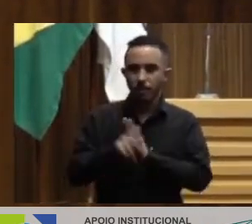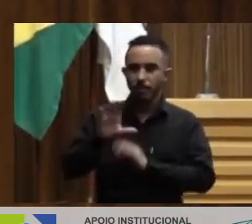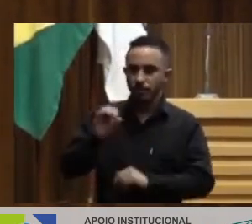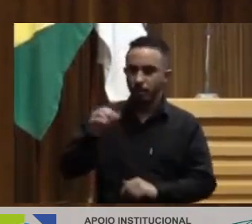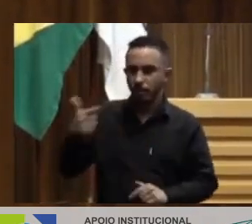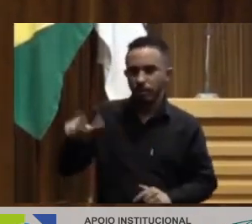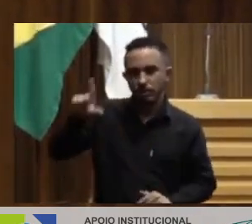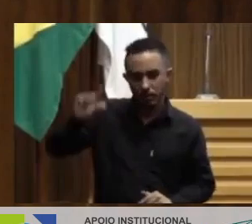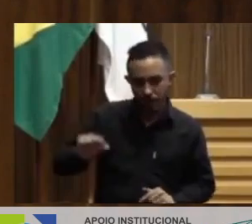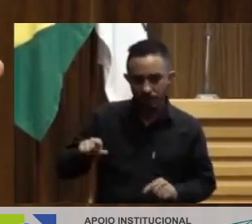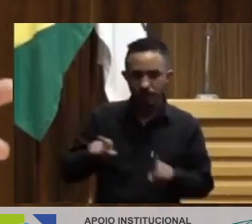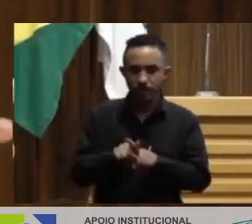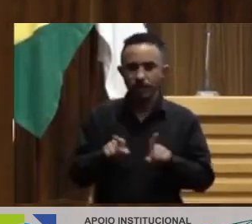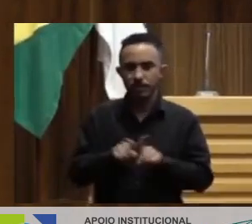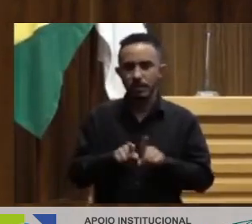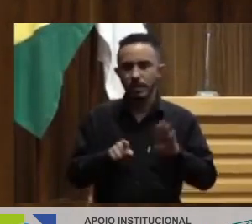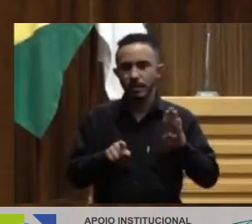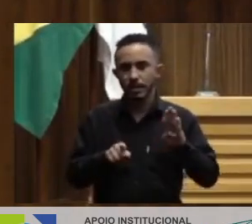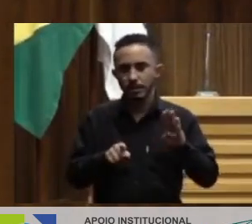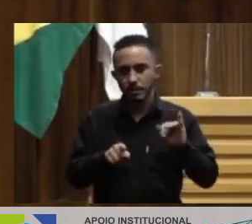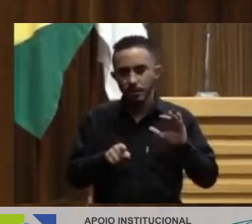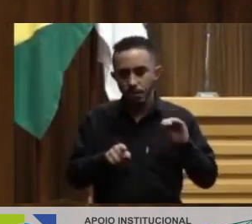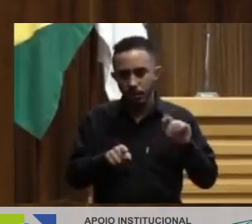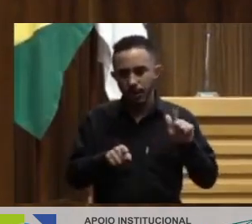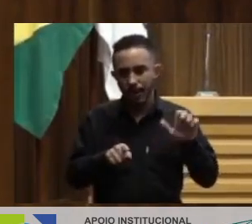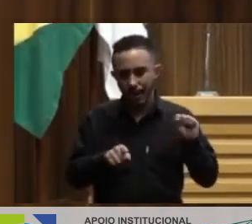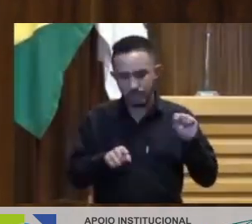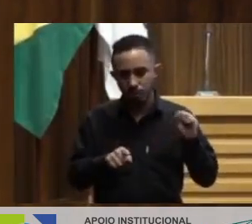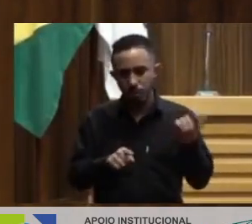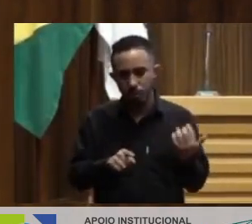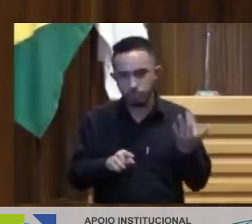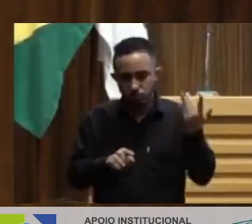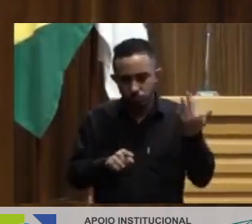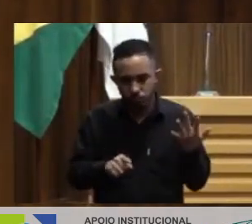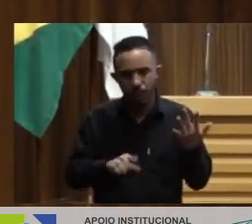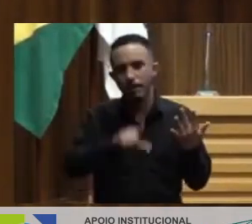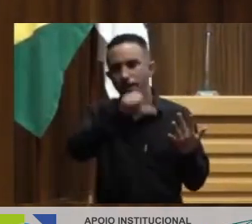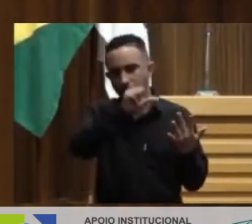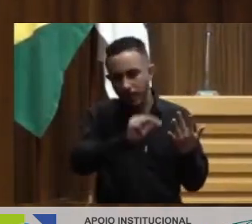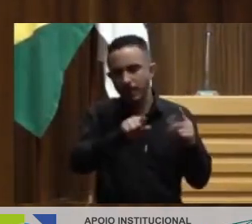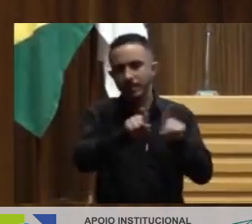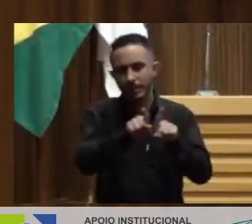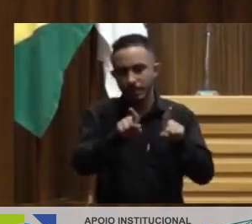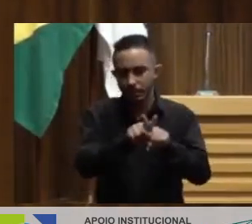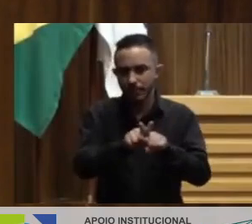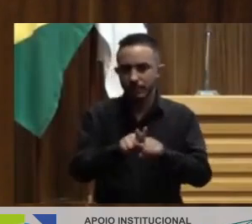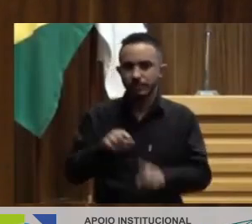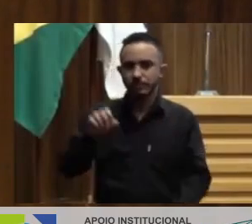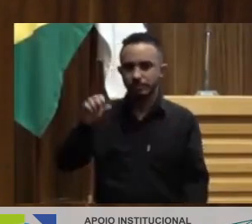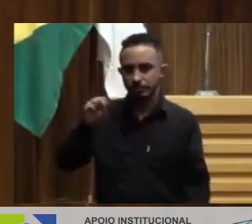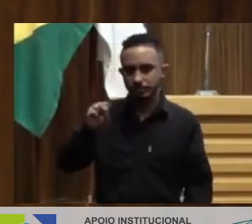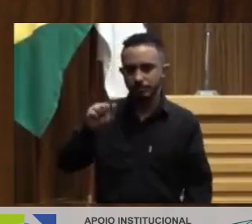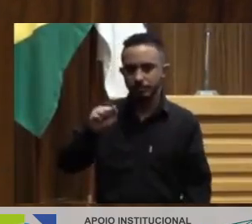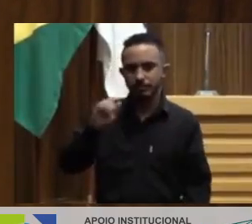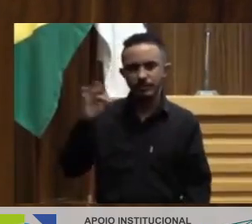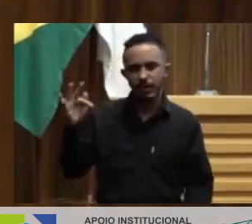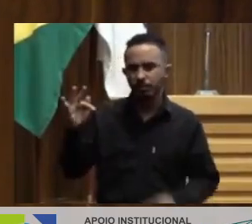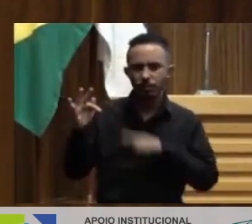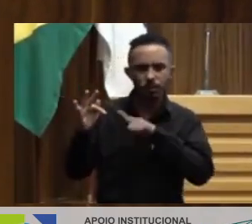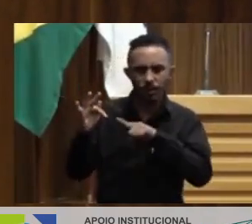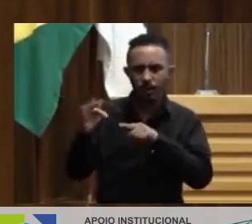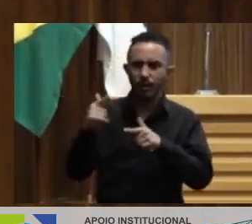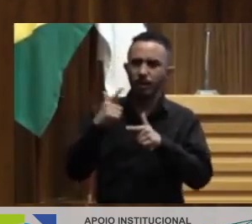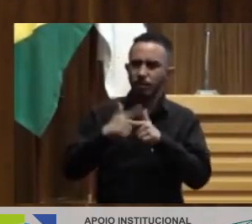biogás, uma enorme oportunidade aí na área de biogás. O SAF, o grande